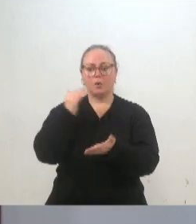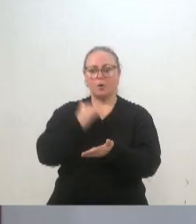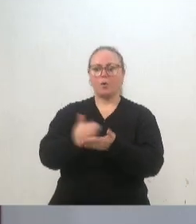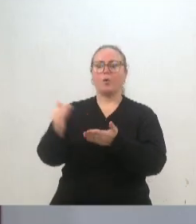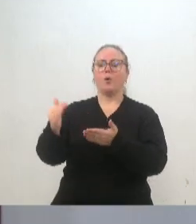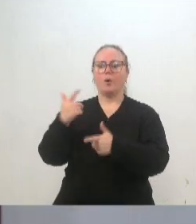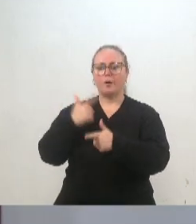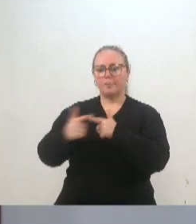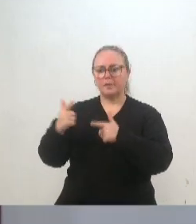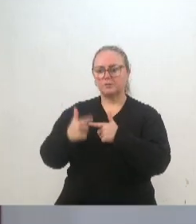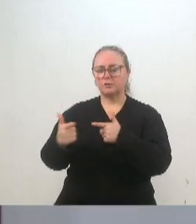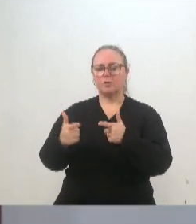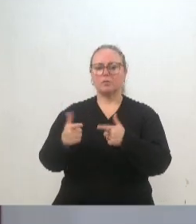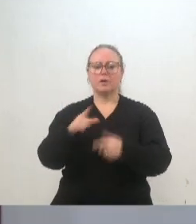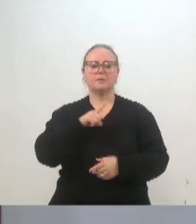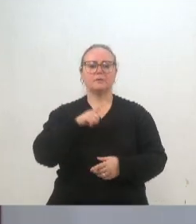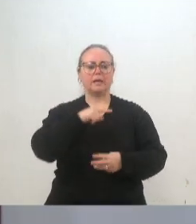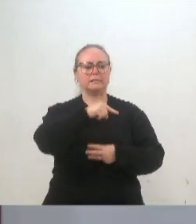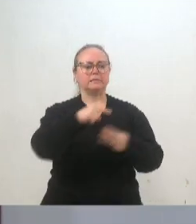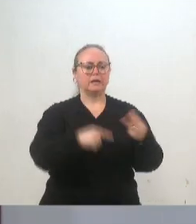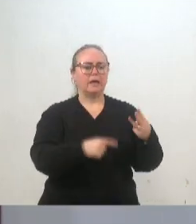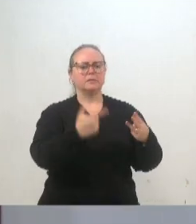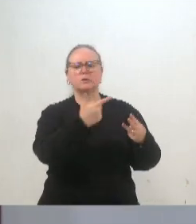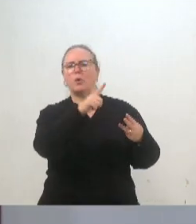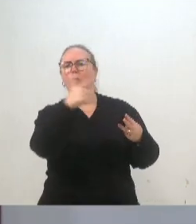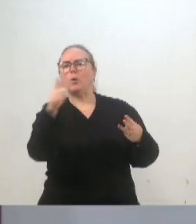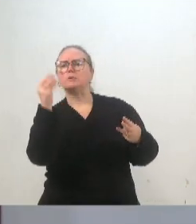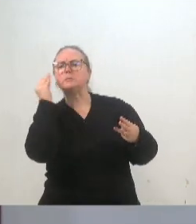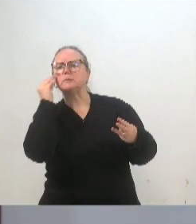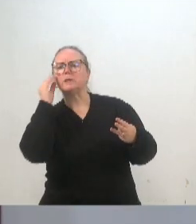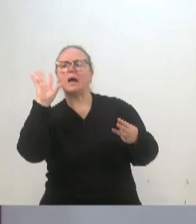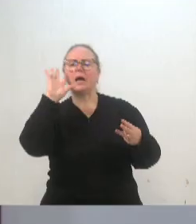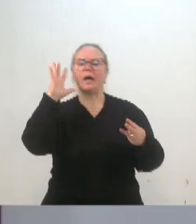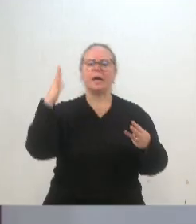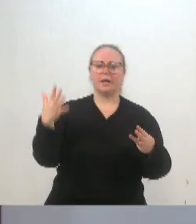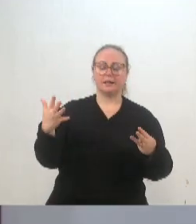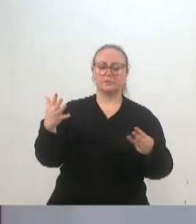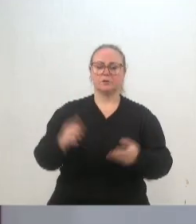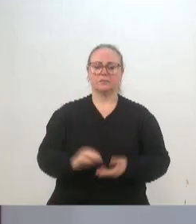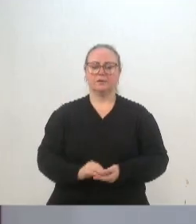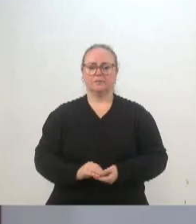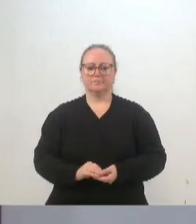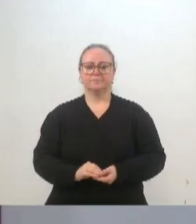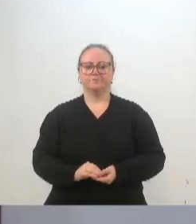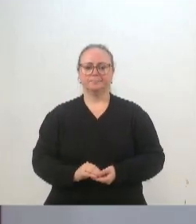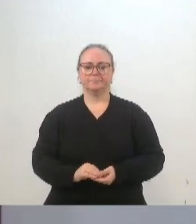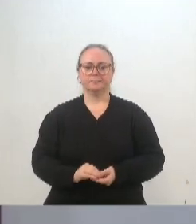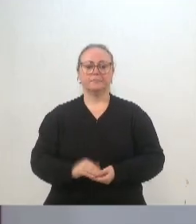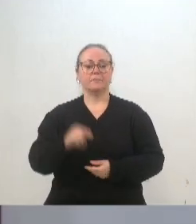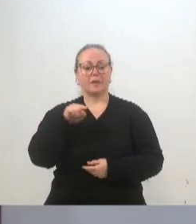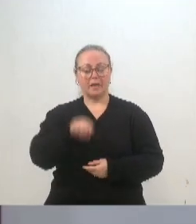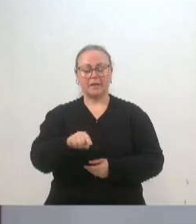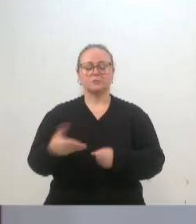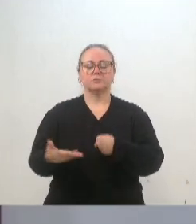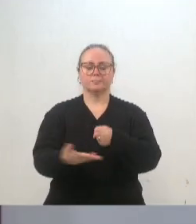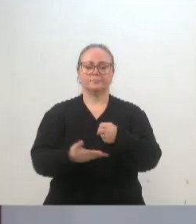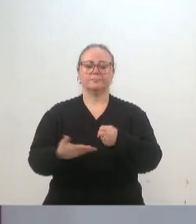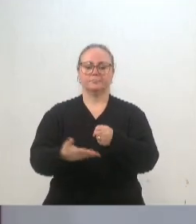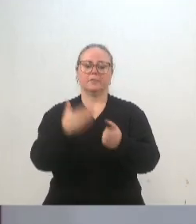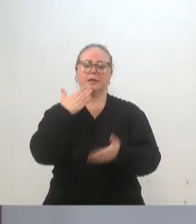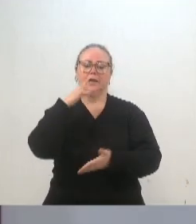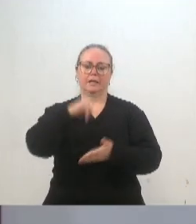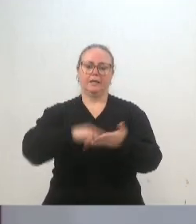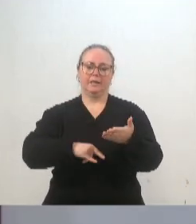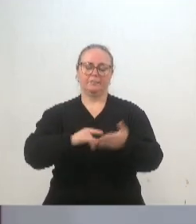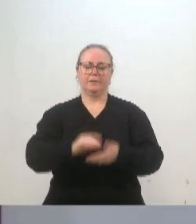gente criar 3, 4 outros problemas para tentar resolver ele. É isso que estava fundamentado no requerimento que eu li.